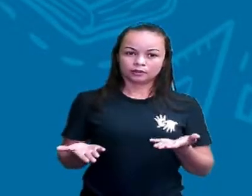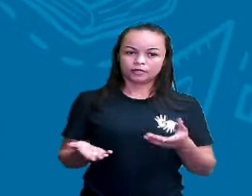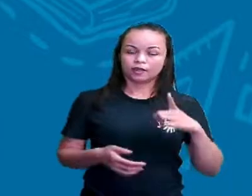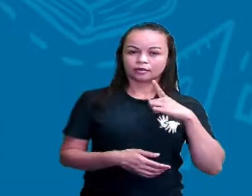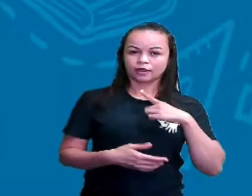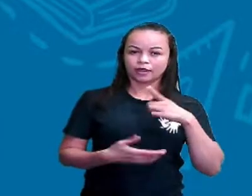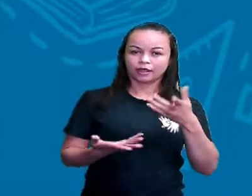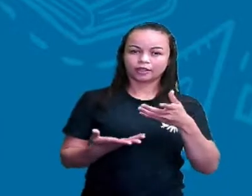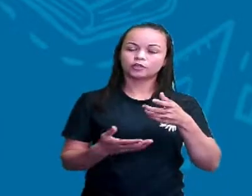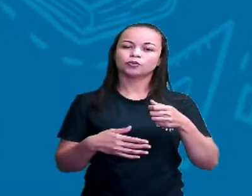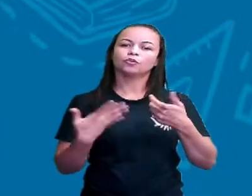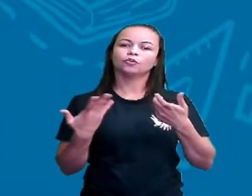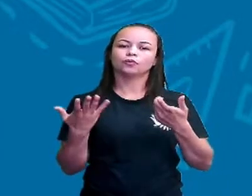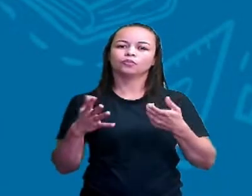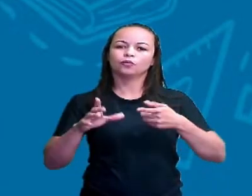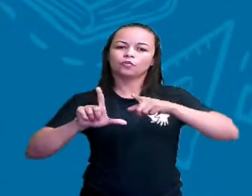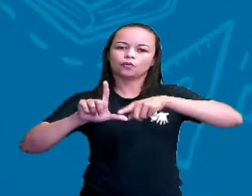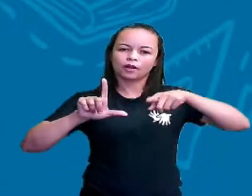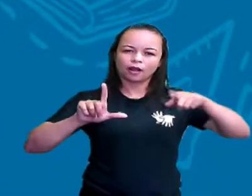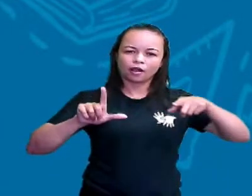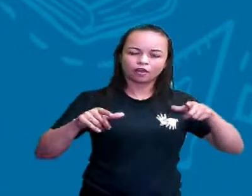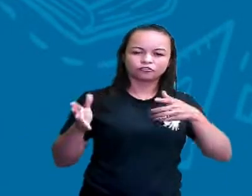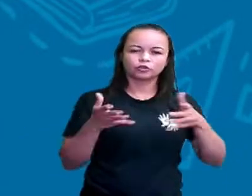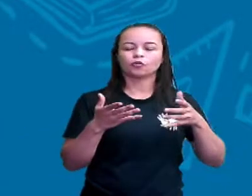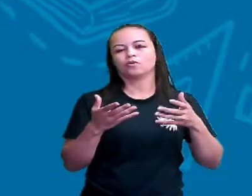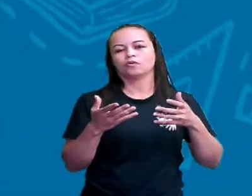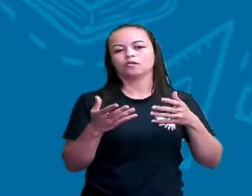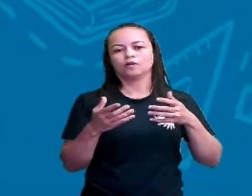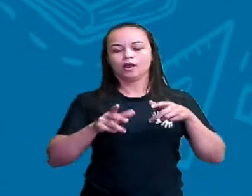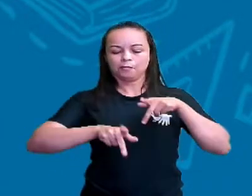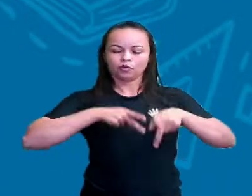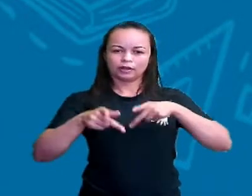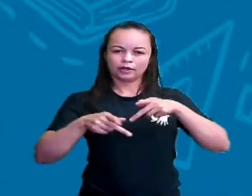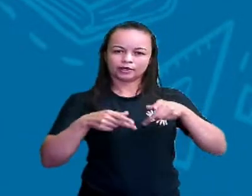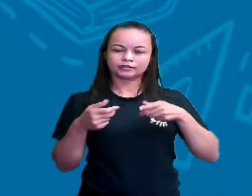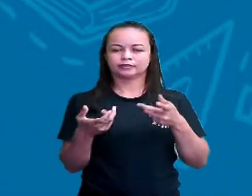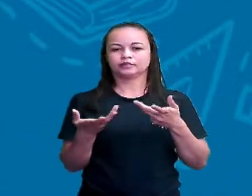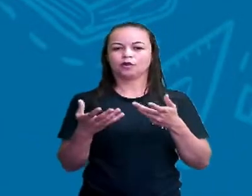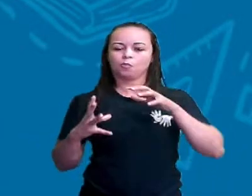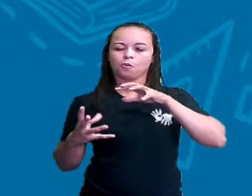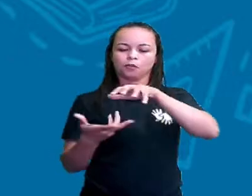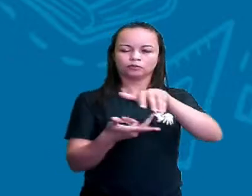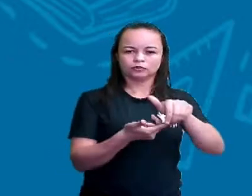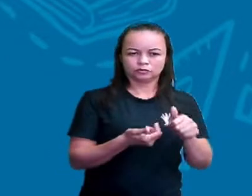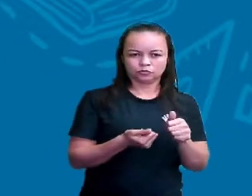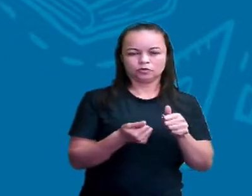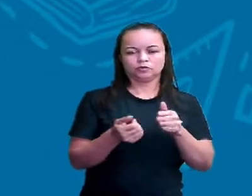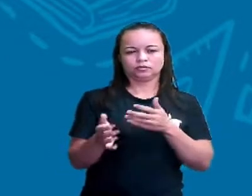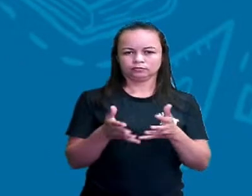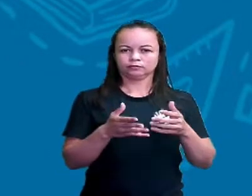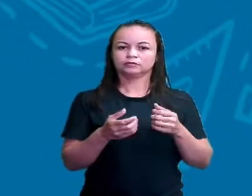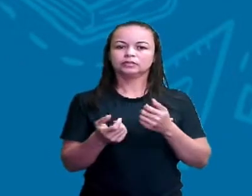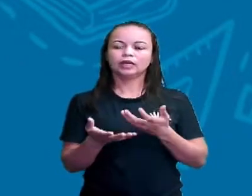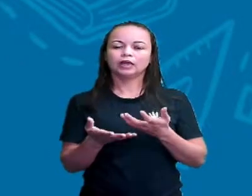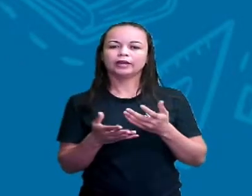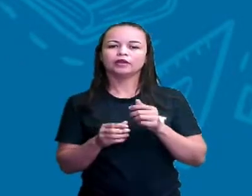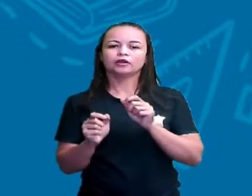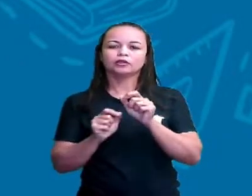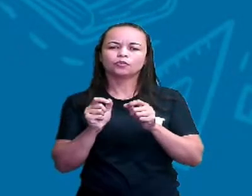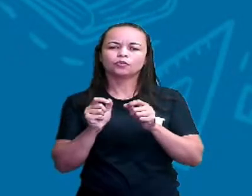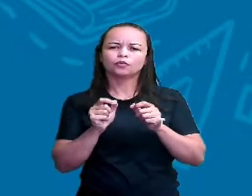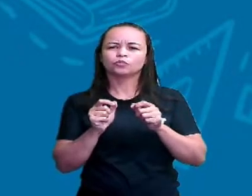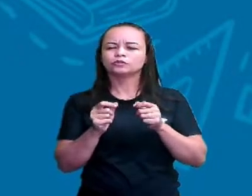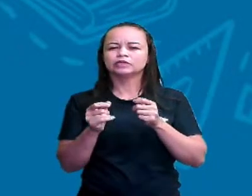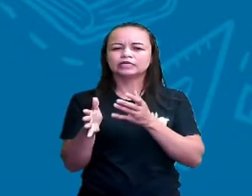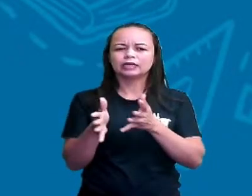o gráfico, né, a imagem com a população mundial entre os anos de 1800 a 2100, ou seja, uma projeção,